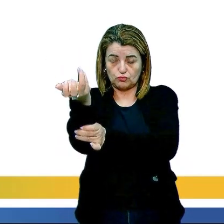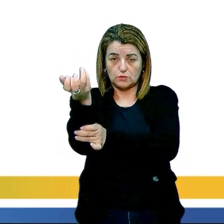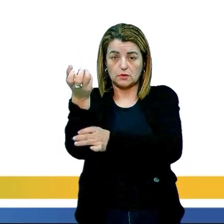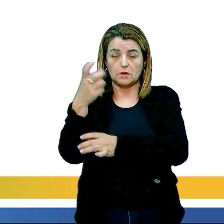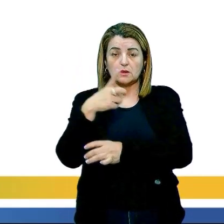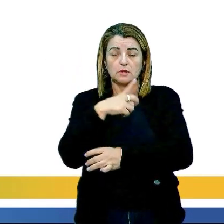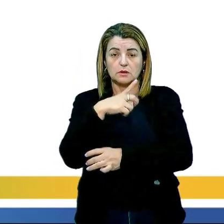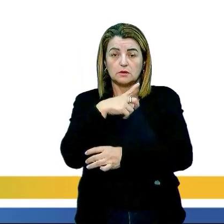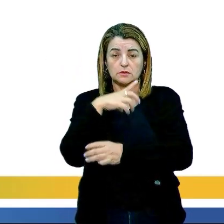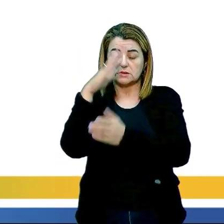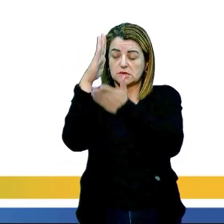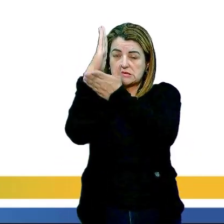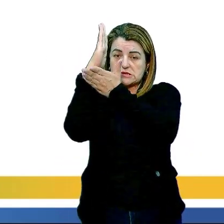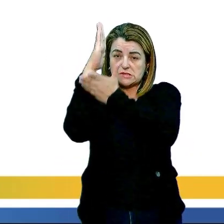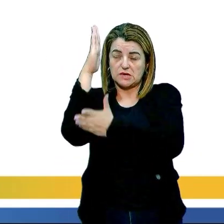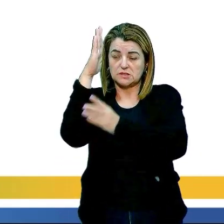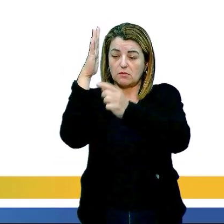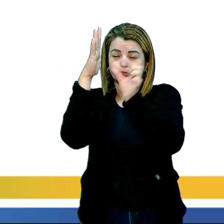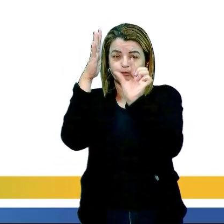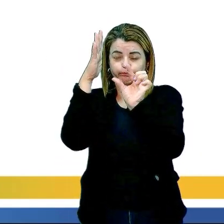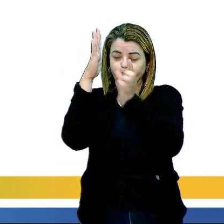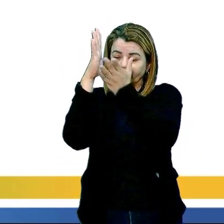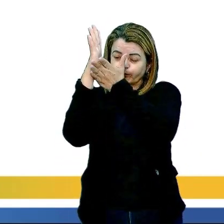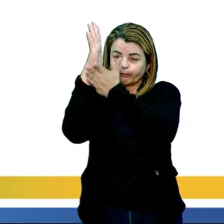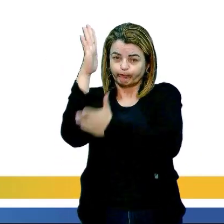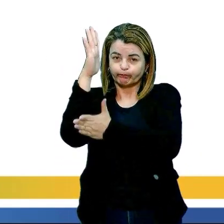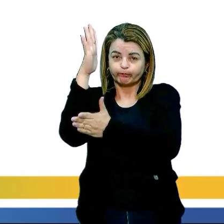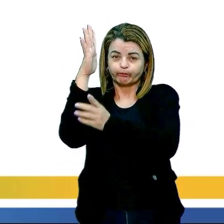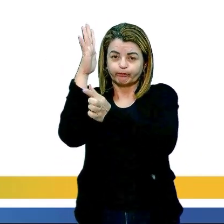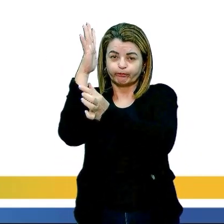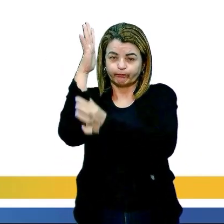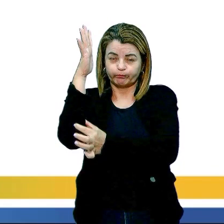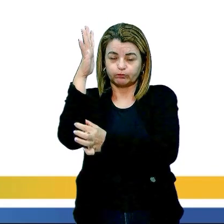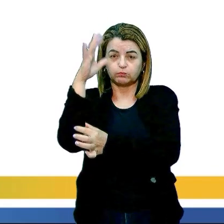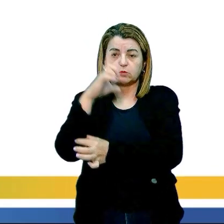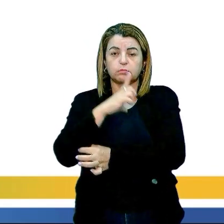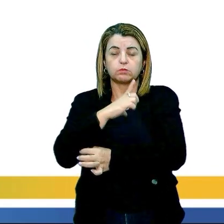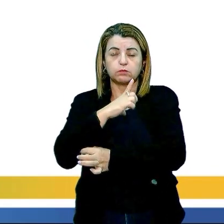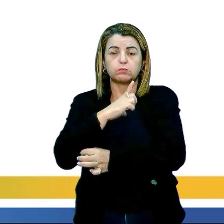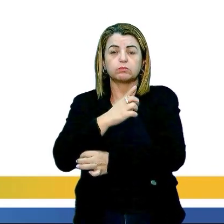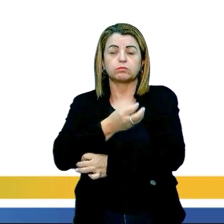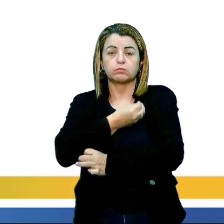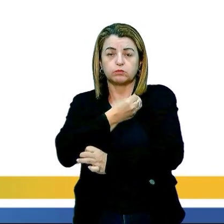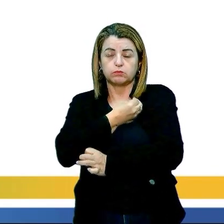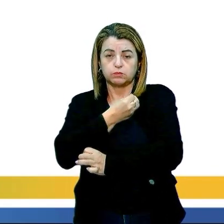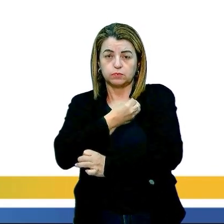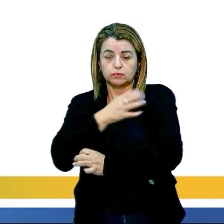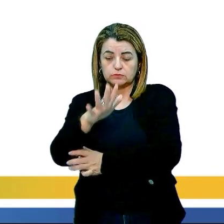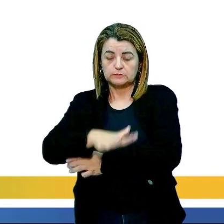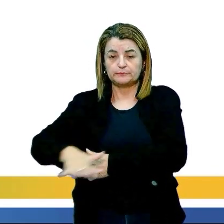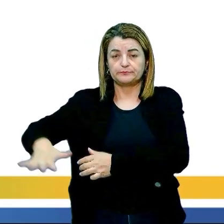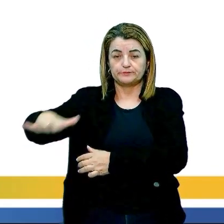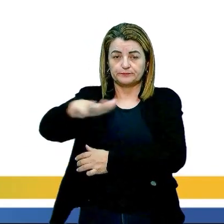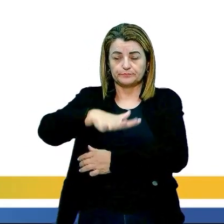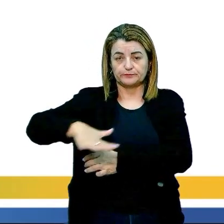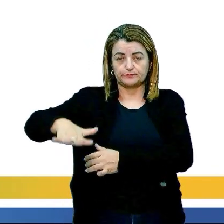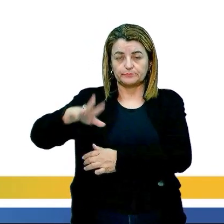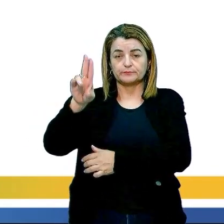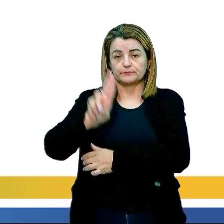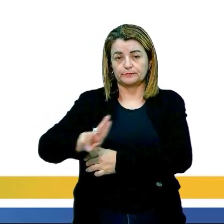tortuosos e cascas grossas predominam nesse ecossistema. Estão